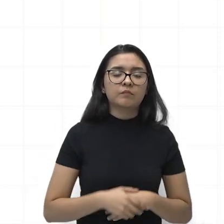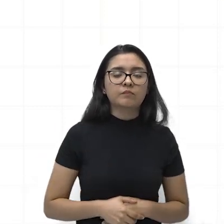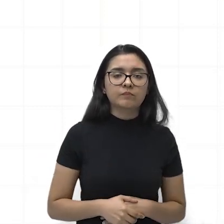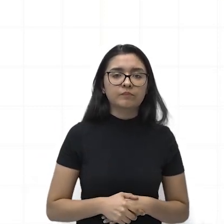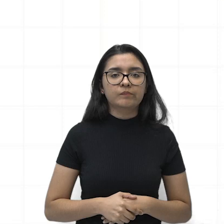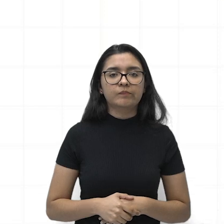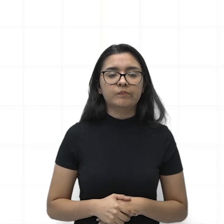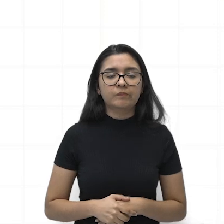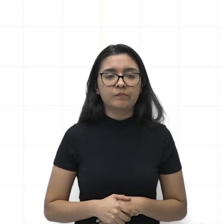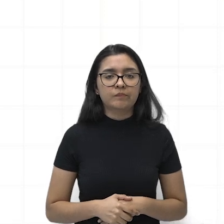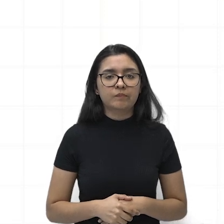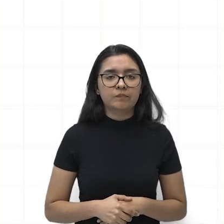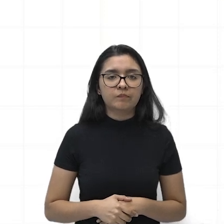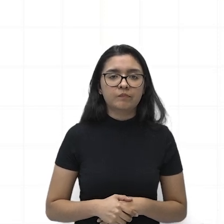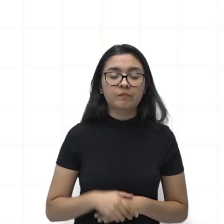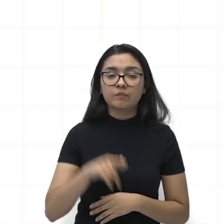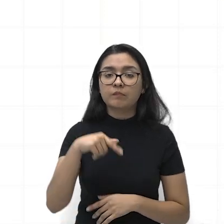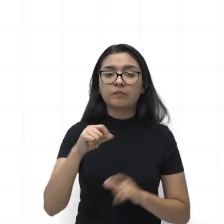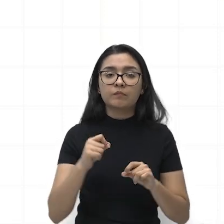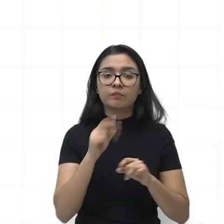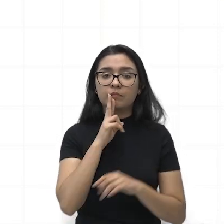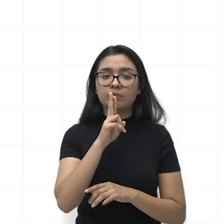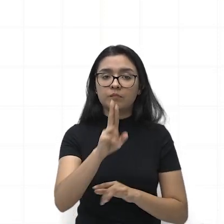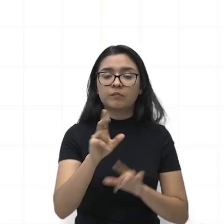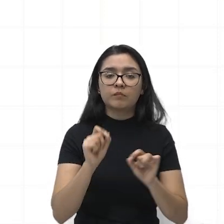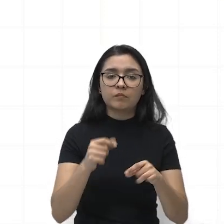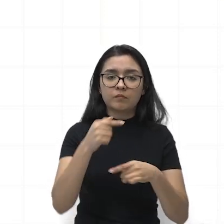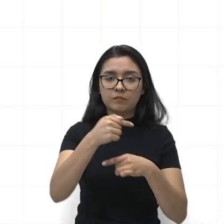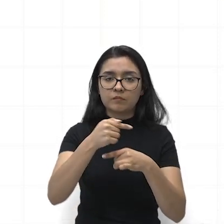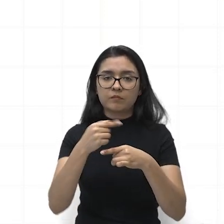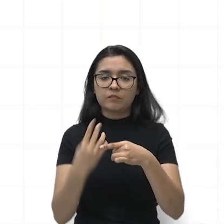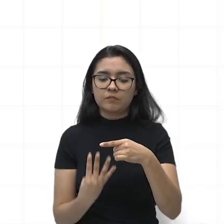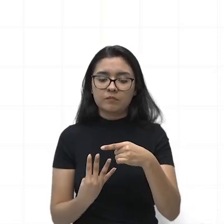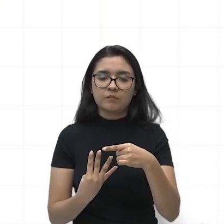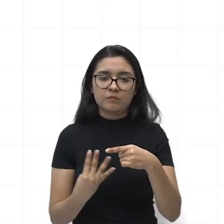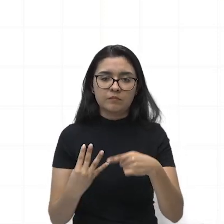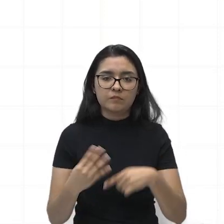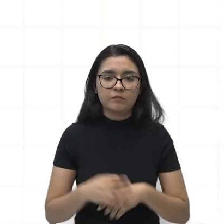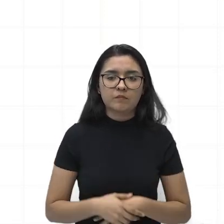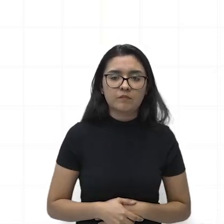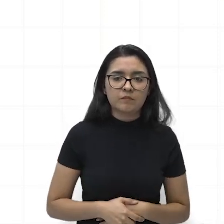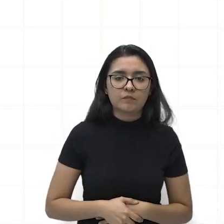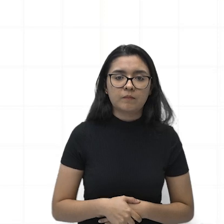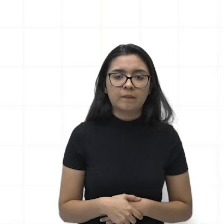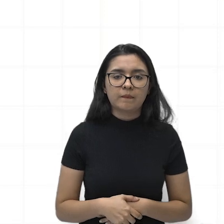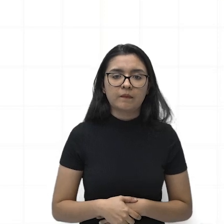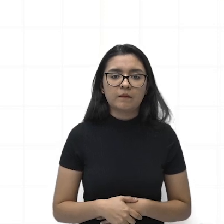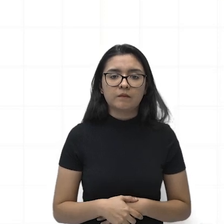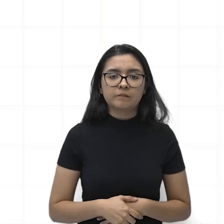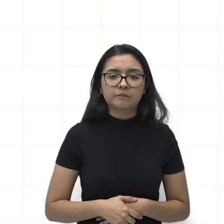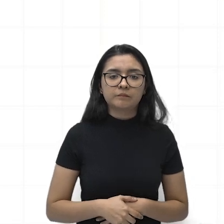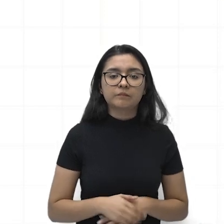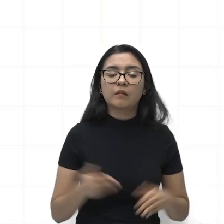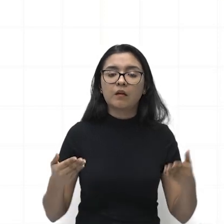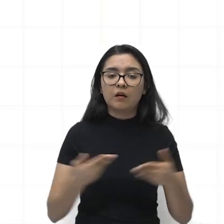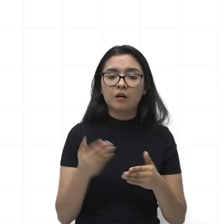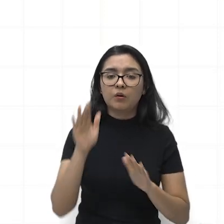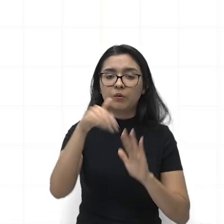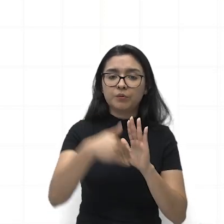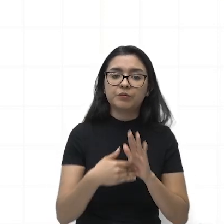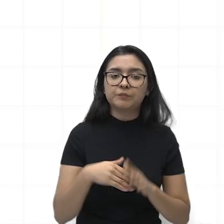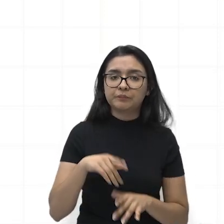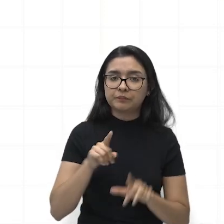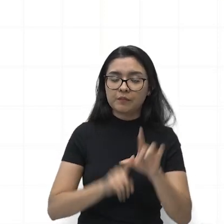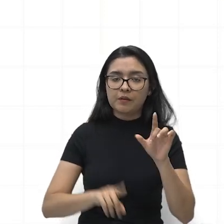simplifica novamente por 2, ficamos então com 7 sobre 4. Beleza? Bom, tem mais uma ainda para